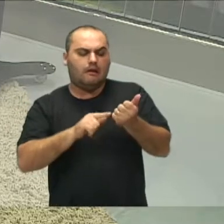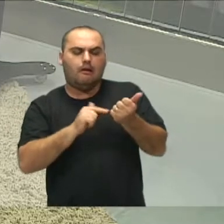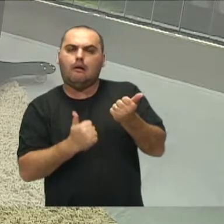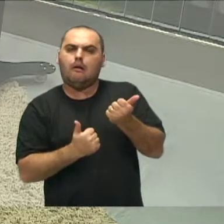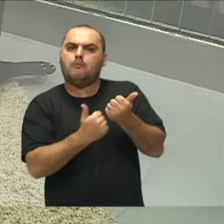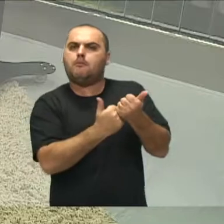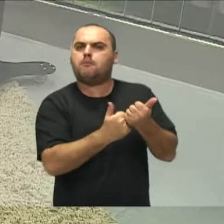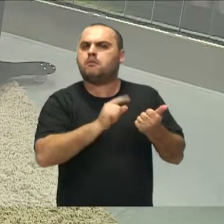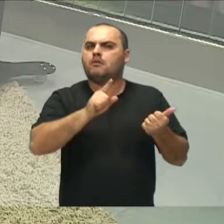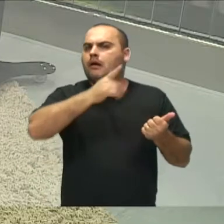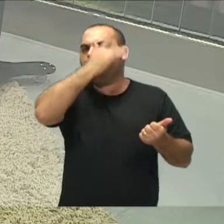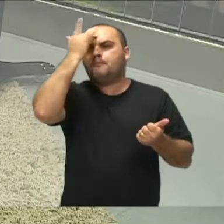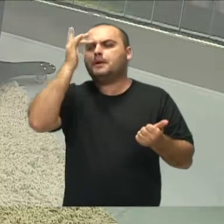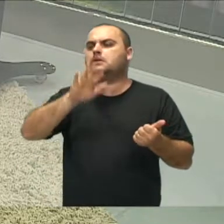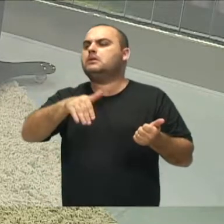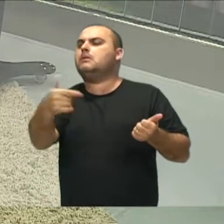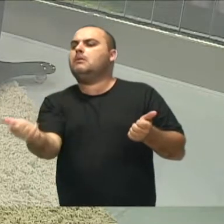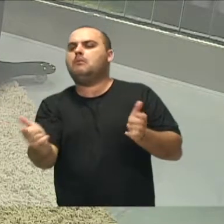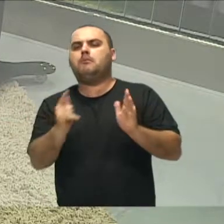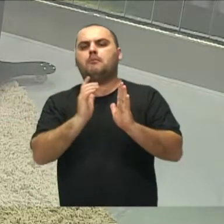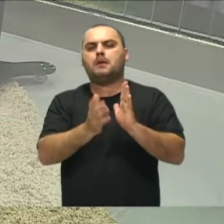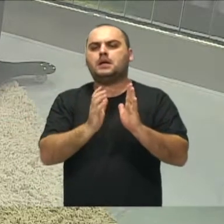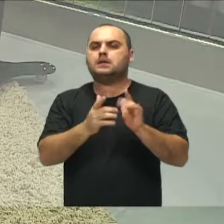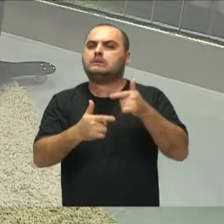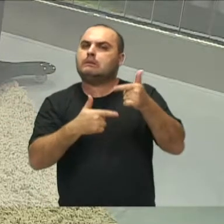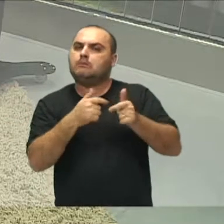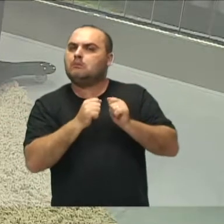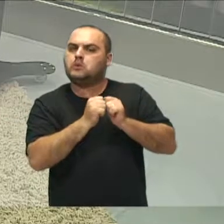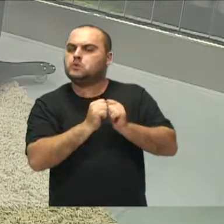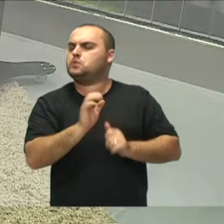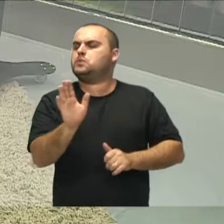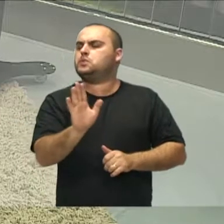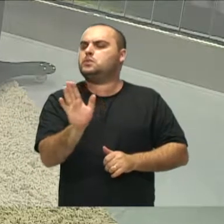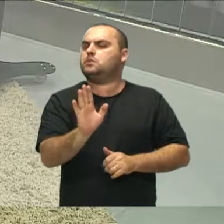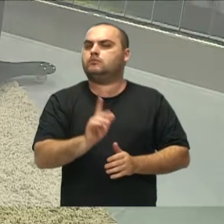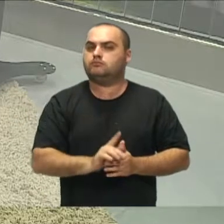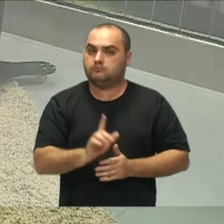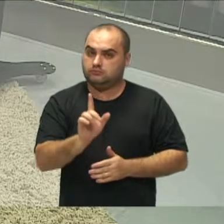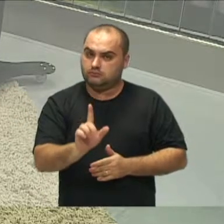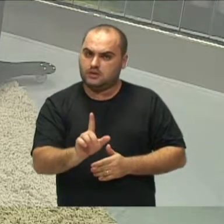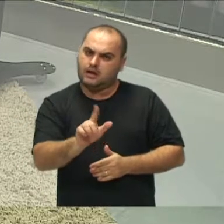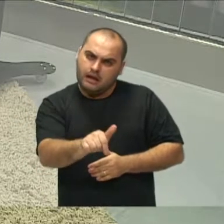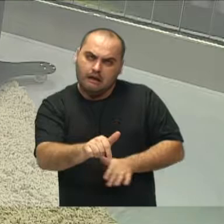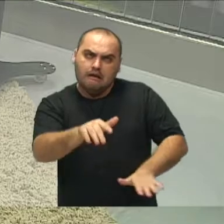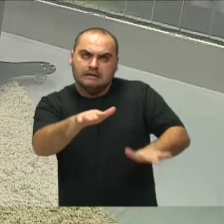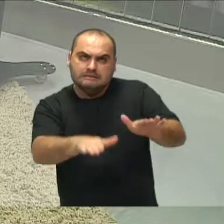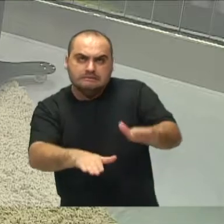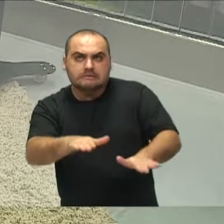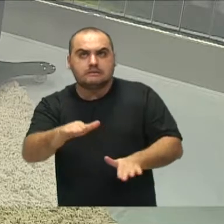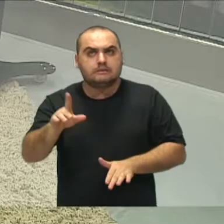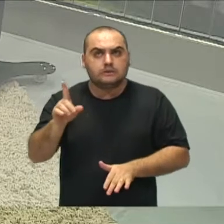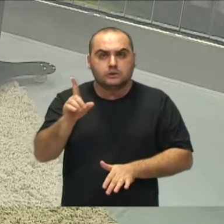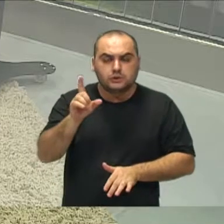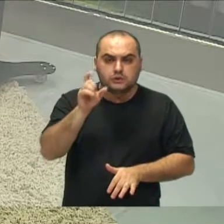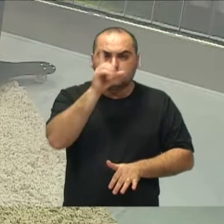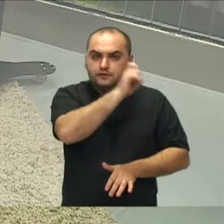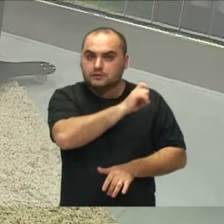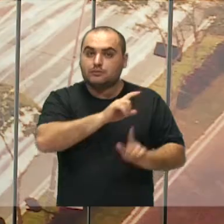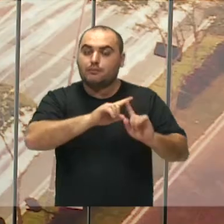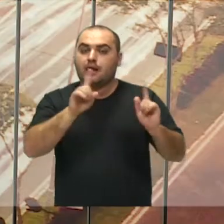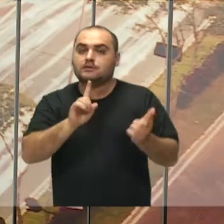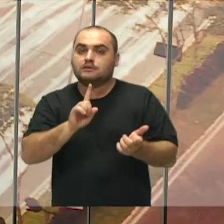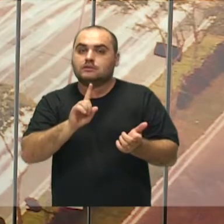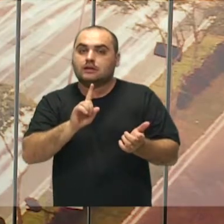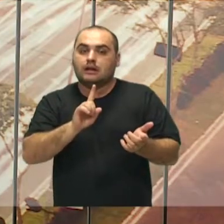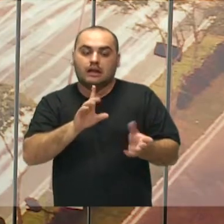pessoas de fora, ou de partido, ou de quem trabalha junto. Às vezes é um pouco complicado até de dentro de casa, né?